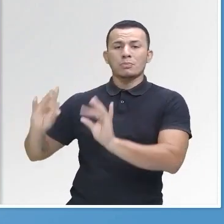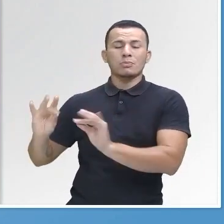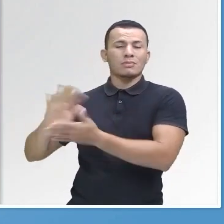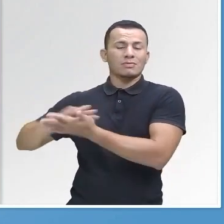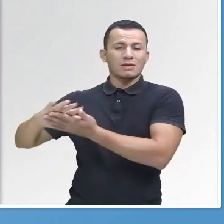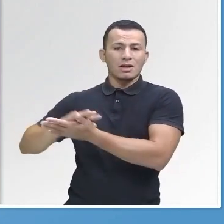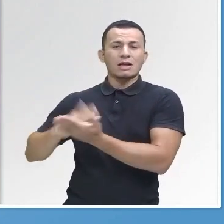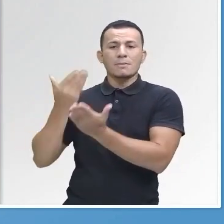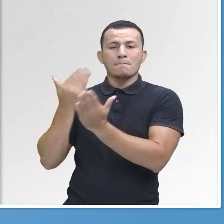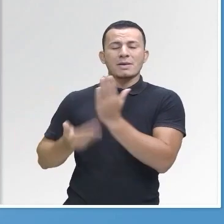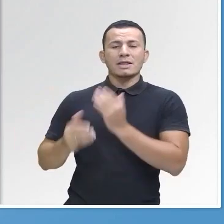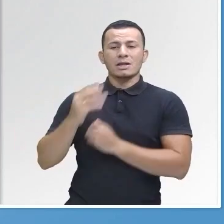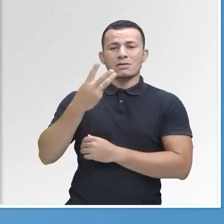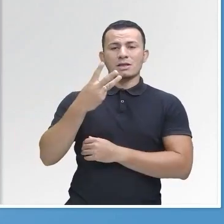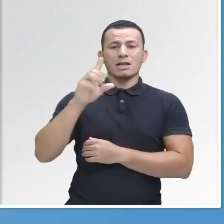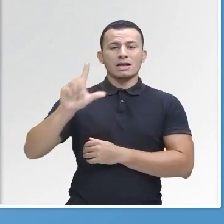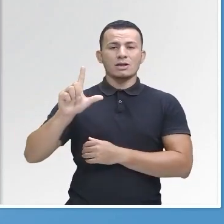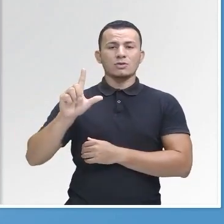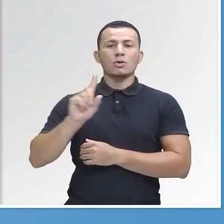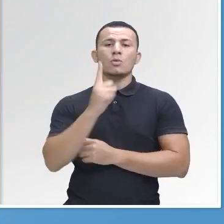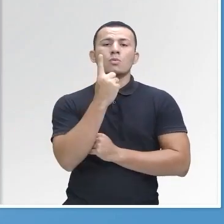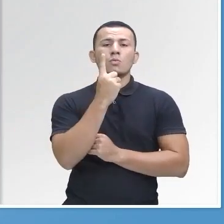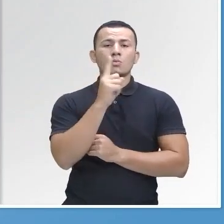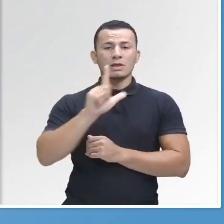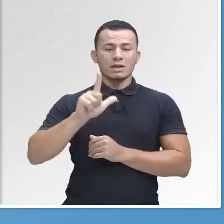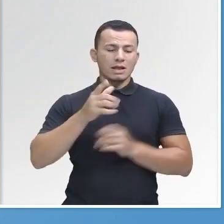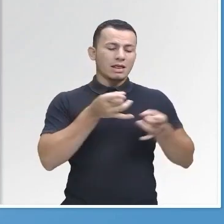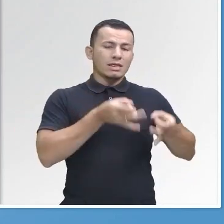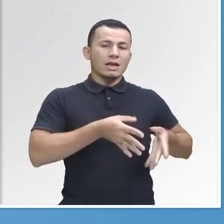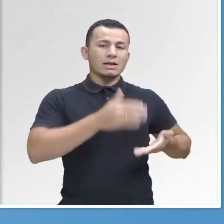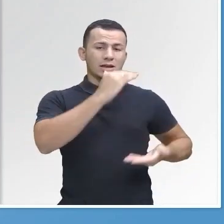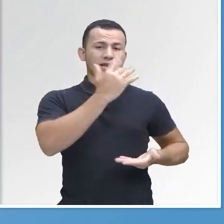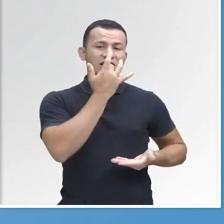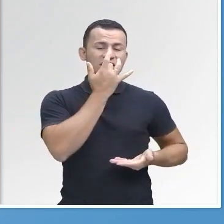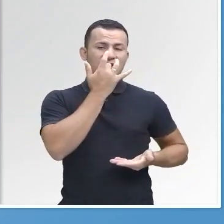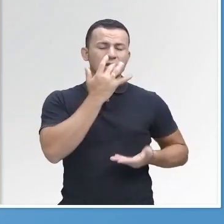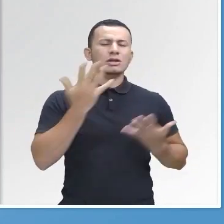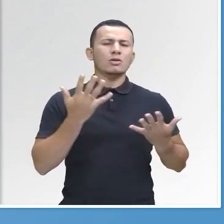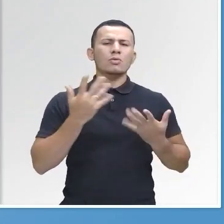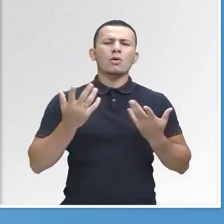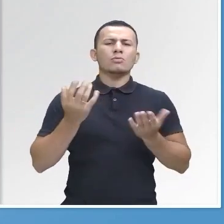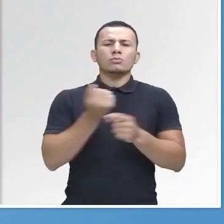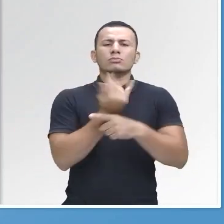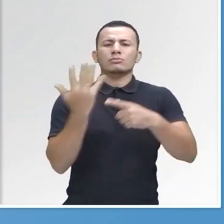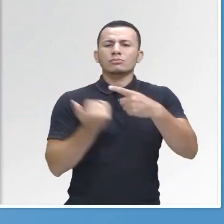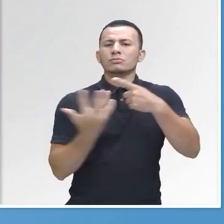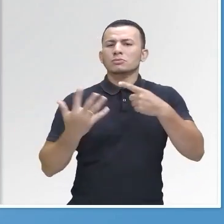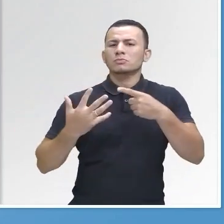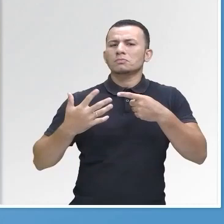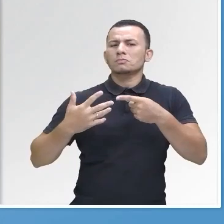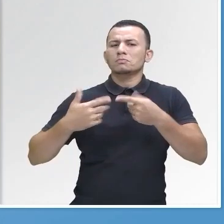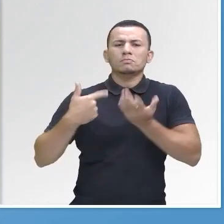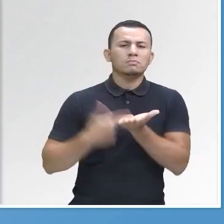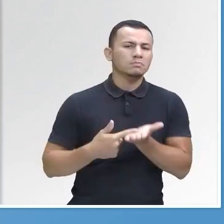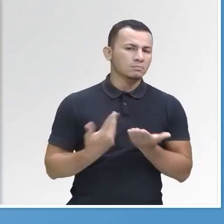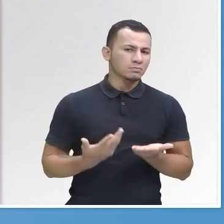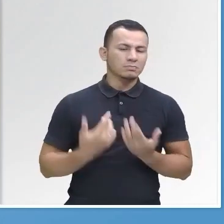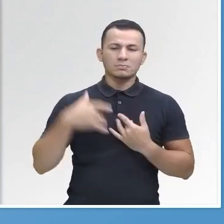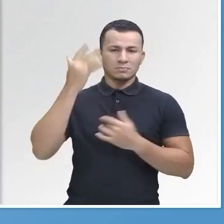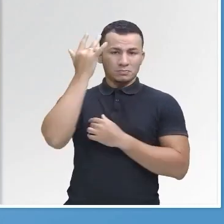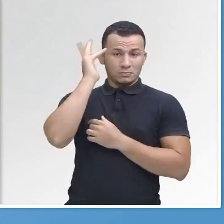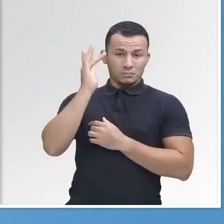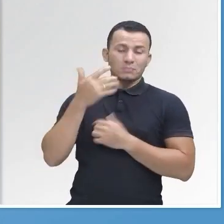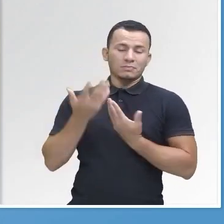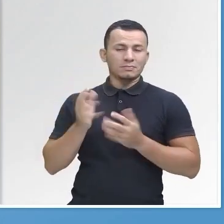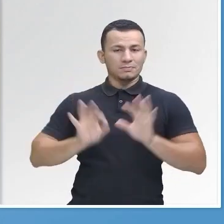3 litros, sobrou só 1 litro. Qual é a fração que corresponde ao que sobrou dessa gasolina? Professor, não sei. Bom, também não. Então, de olho na